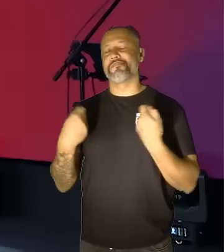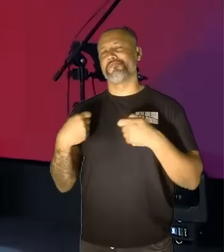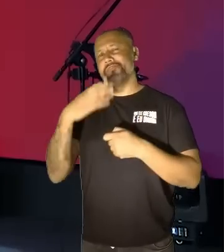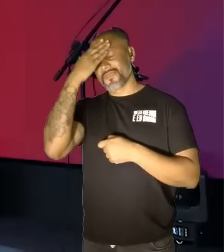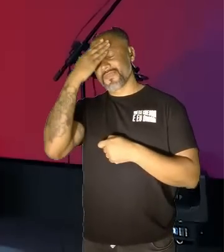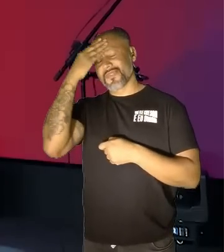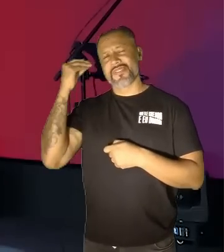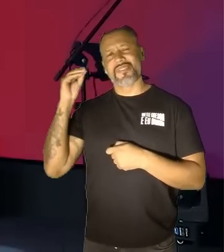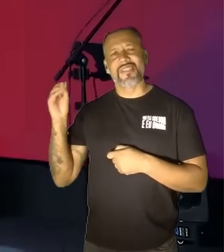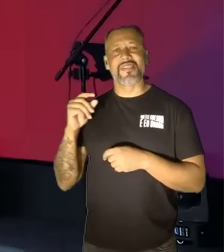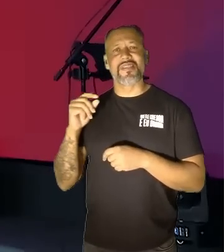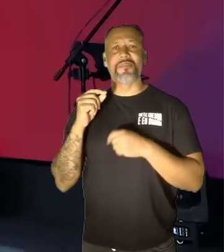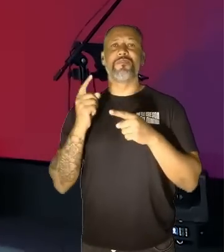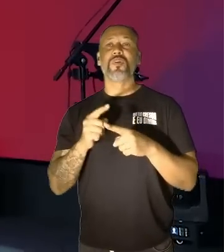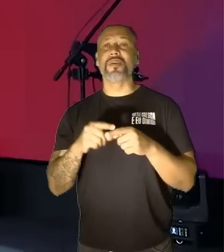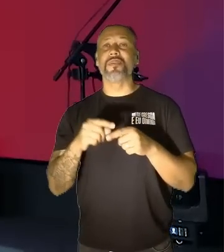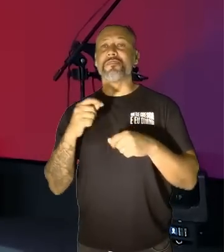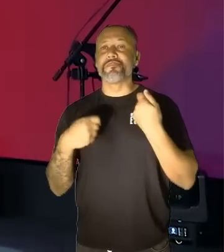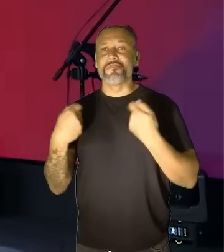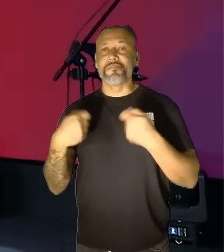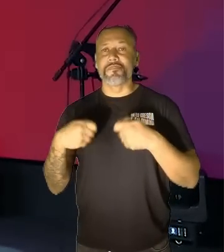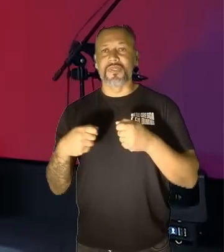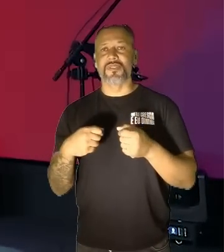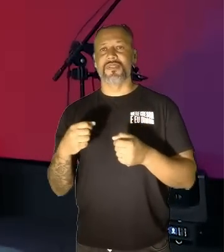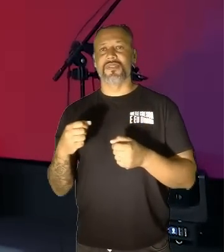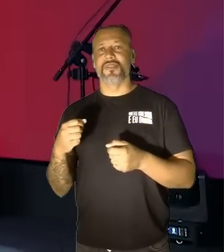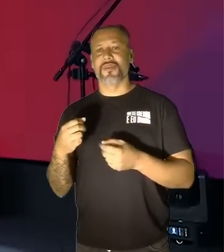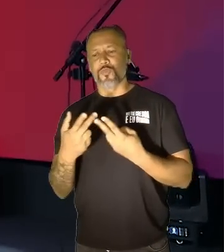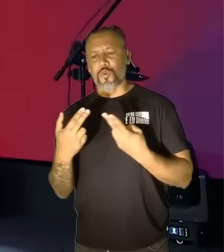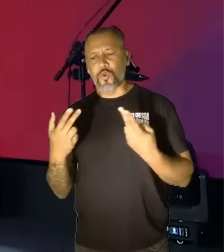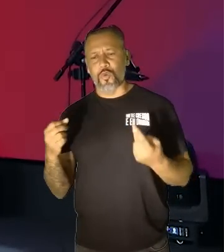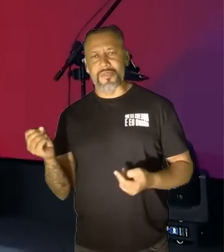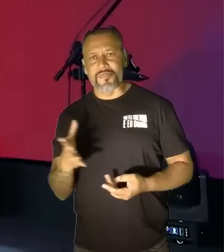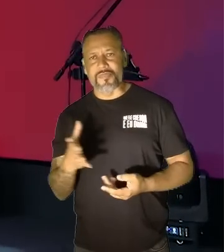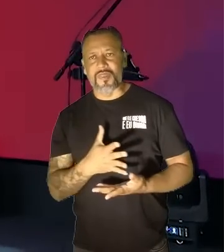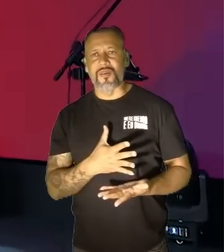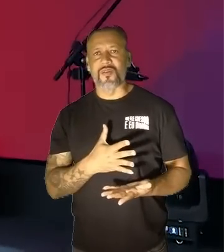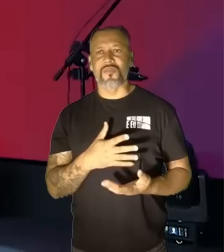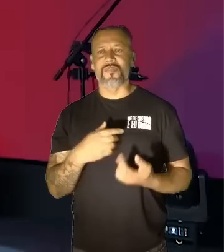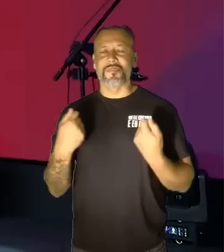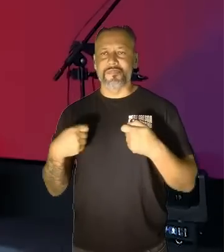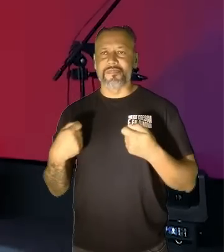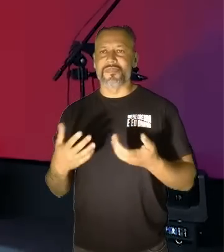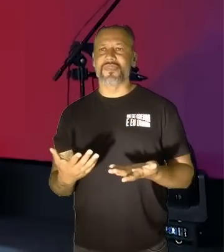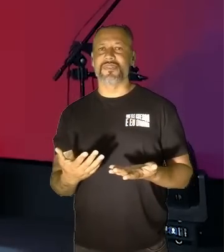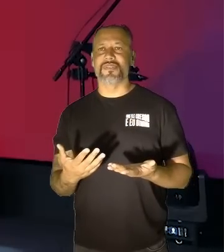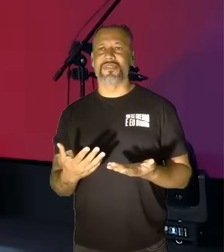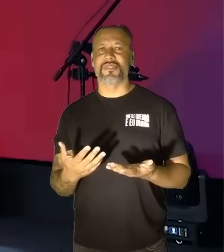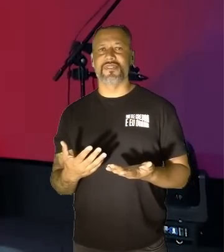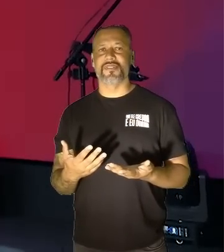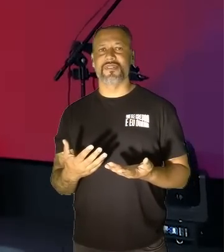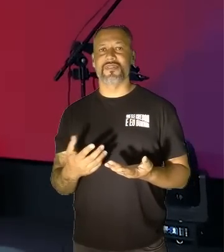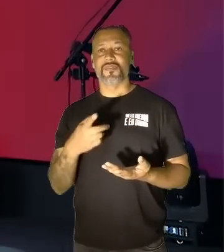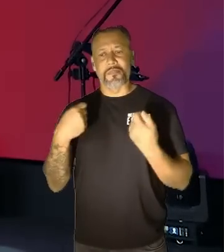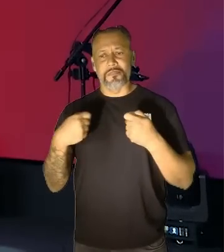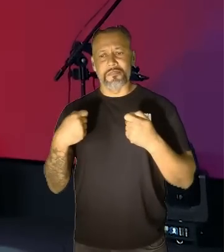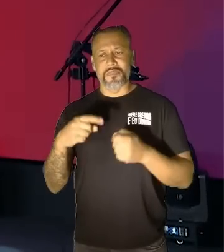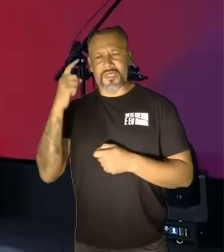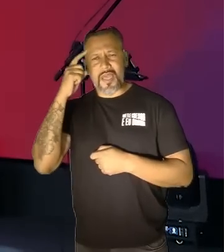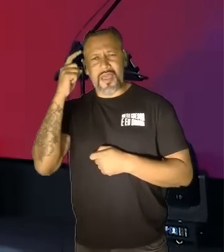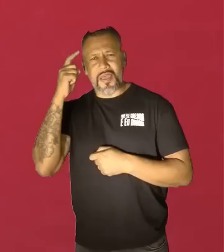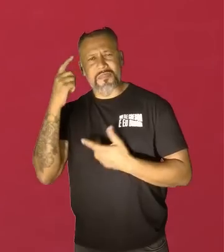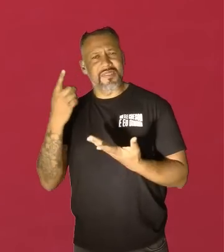A roupa que ele usou no inverno do ano passado não serve no inverno desse ano que eu estou falando. A roupa que você usou nas lutas